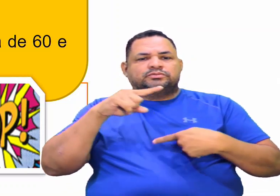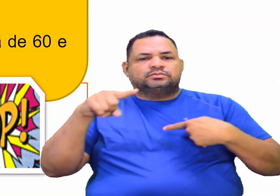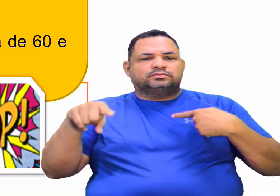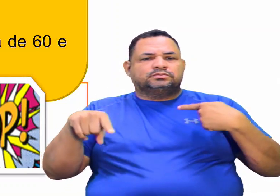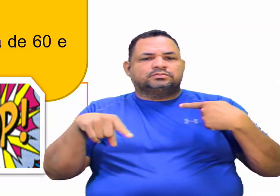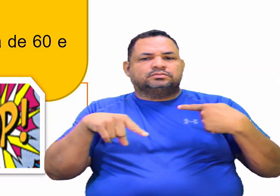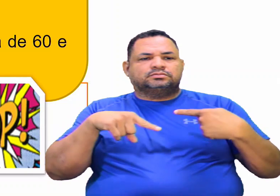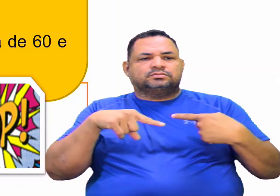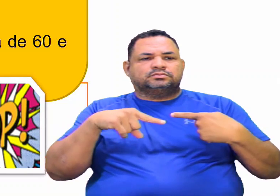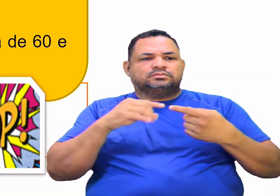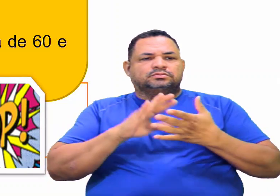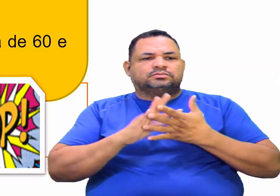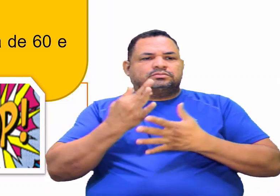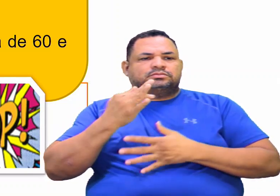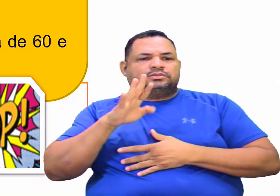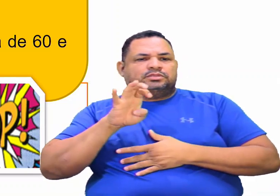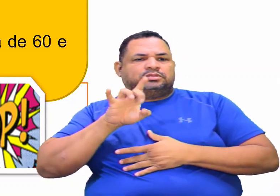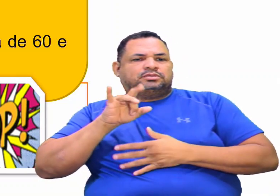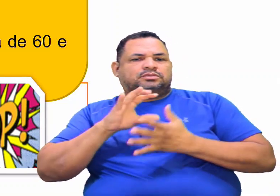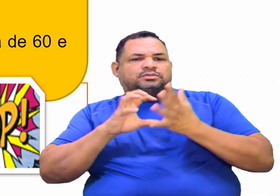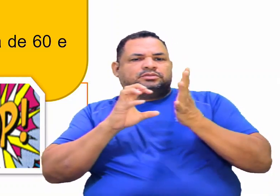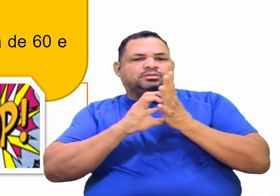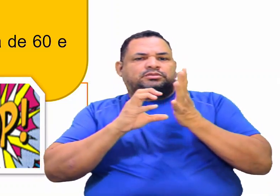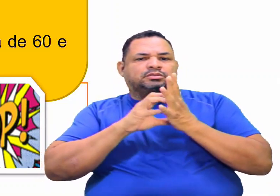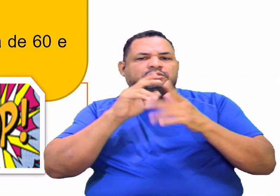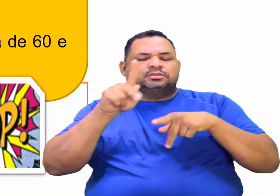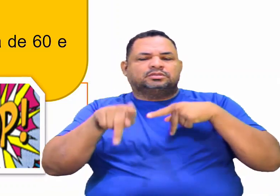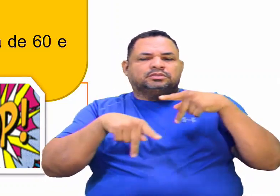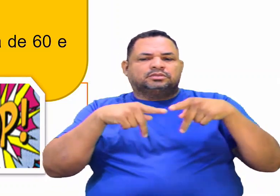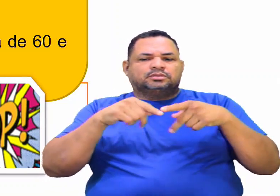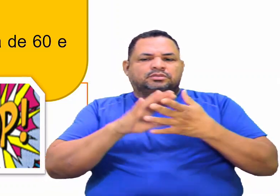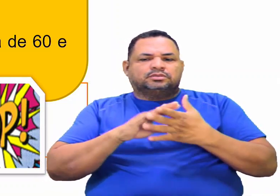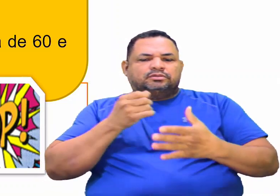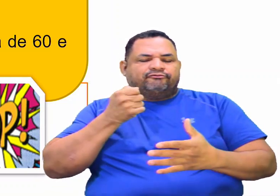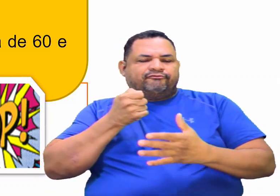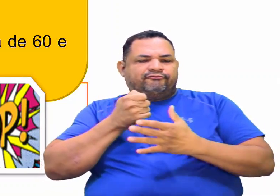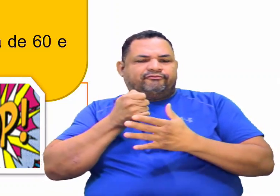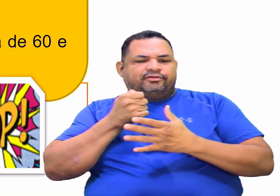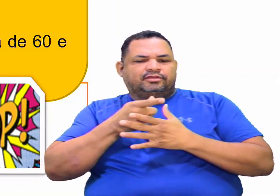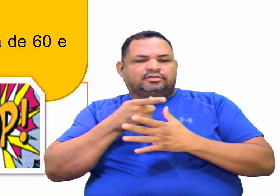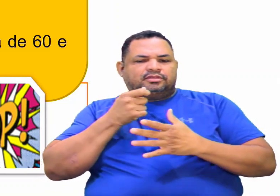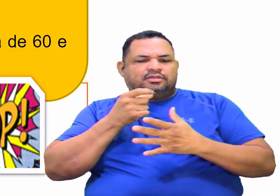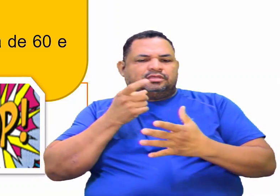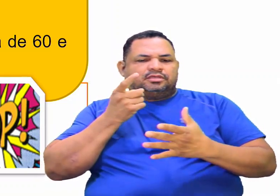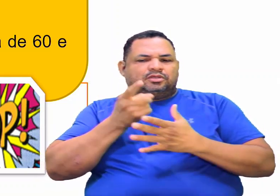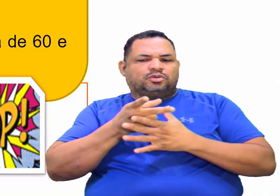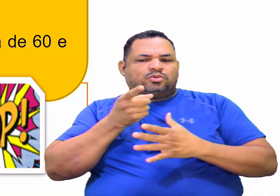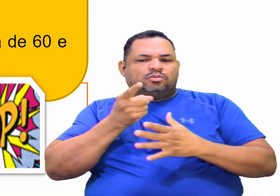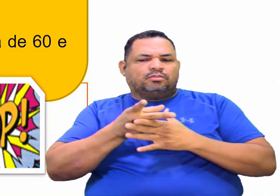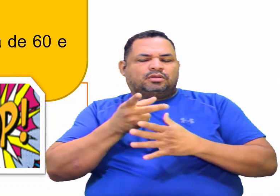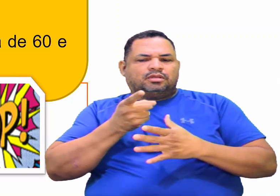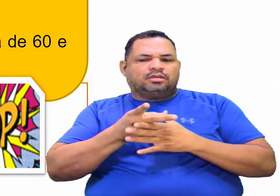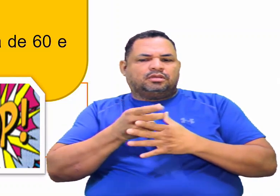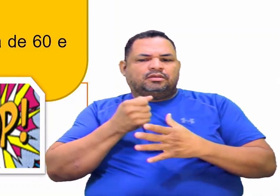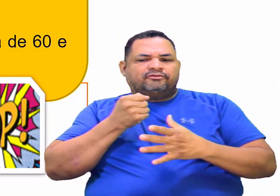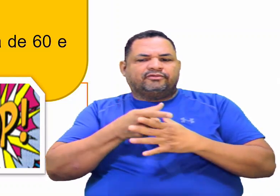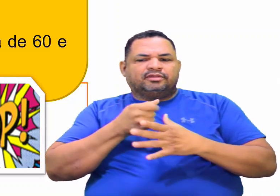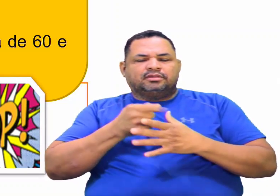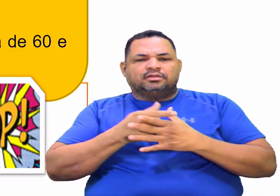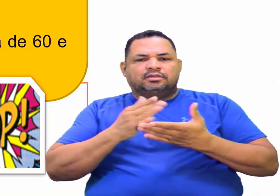objetiva dos fetiches e dos símbolos da civilização. Ou seja, ele procura demonstrar,